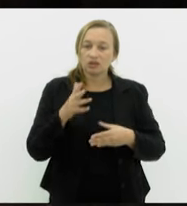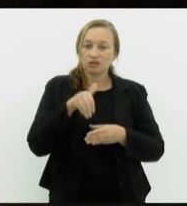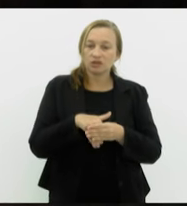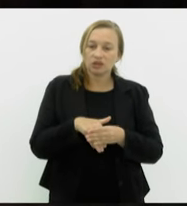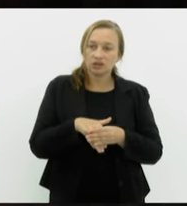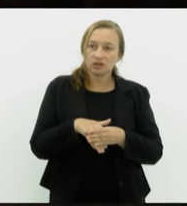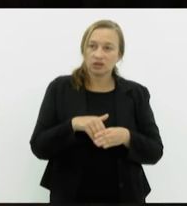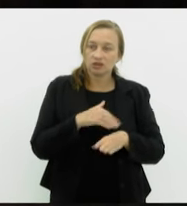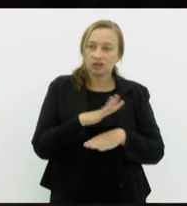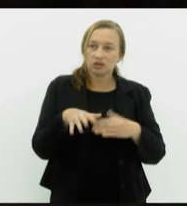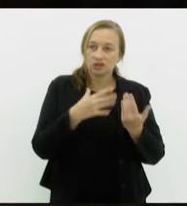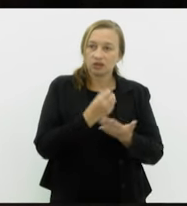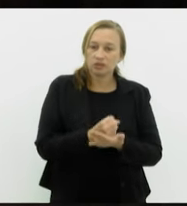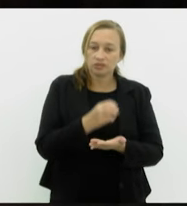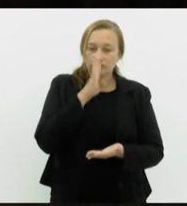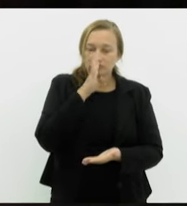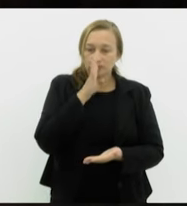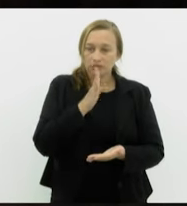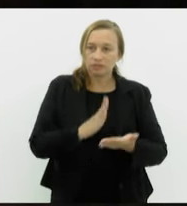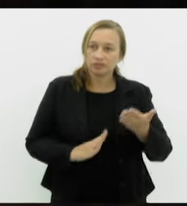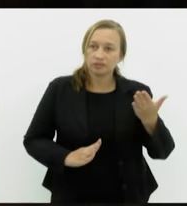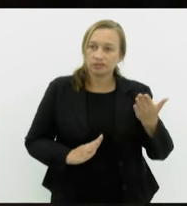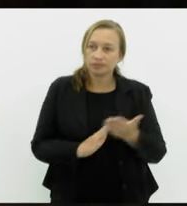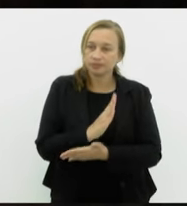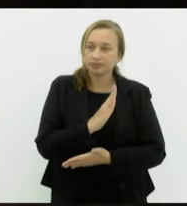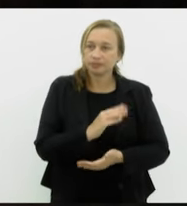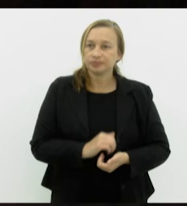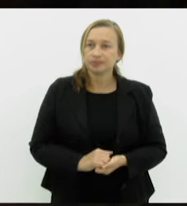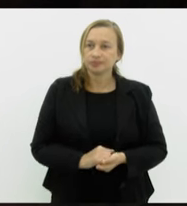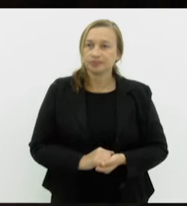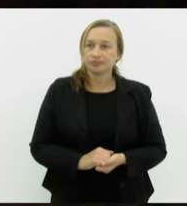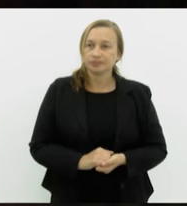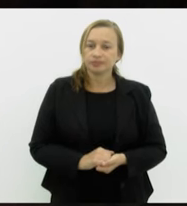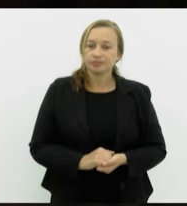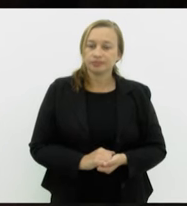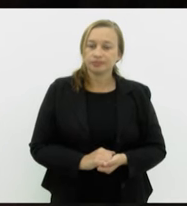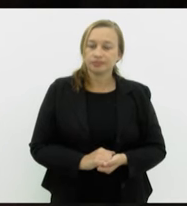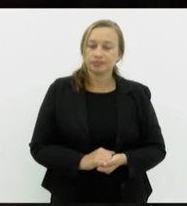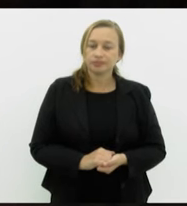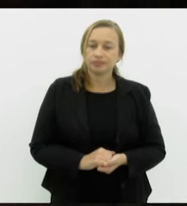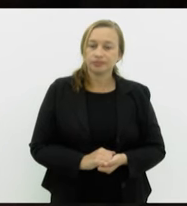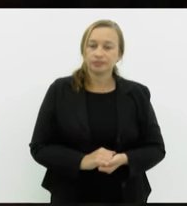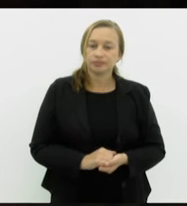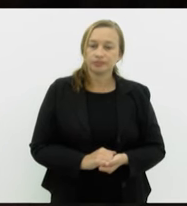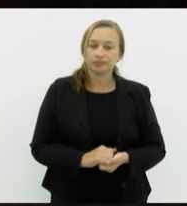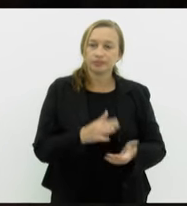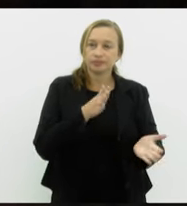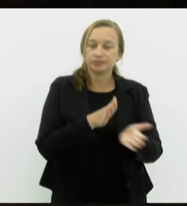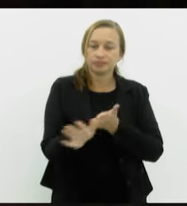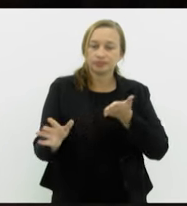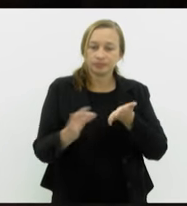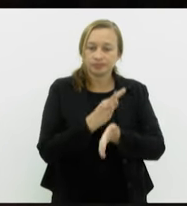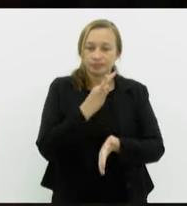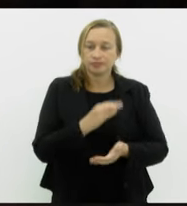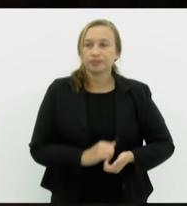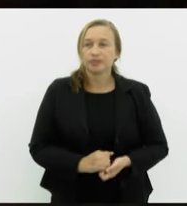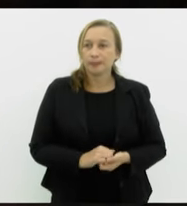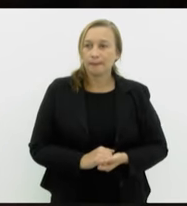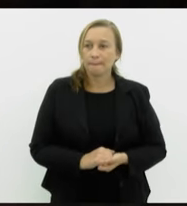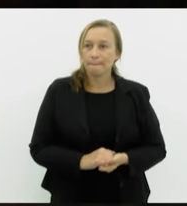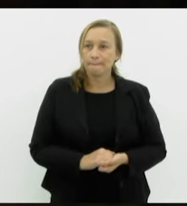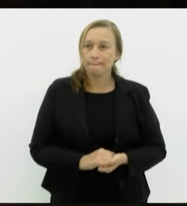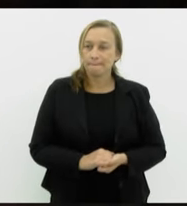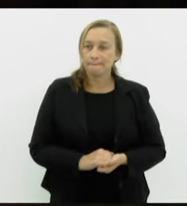votação, senhores que aprovam, permaneçam como estão, aprovado. Vai à publicação.